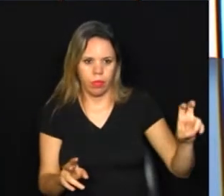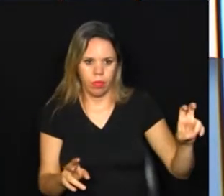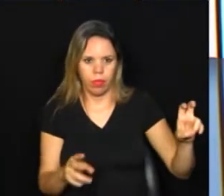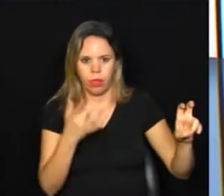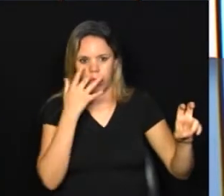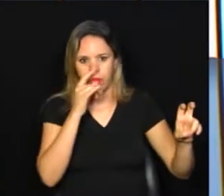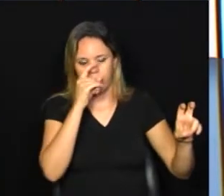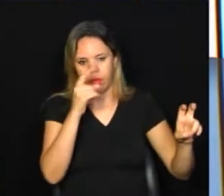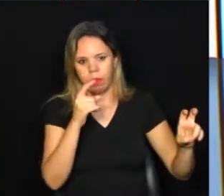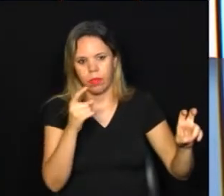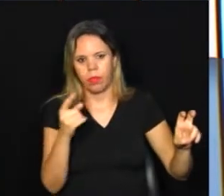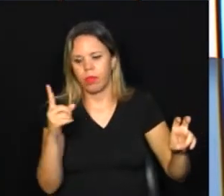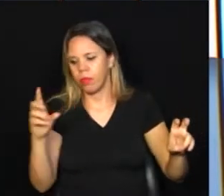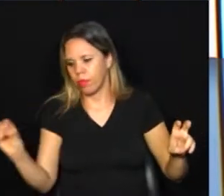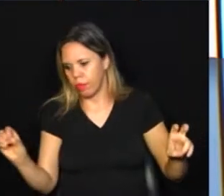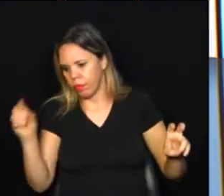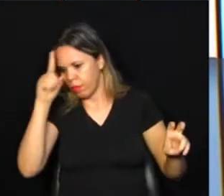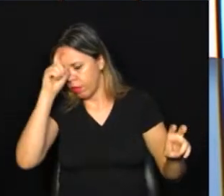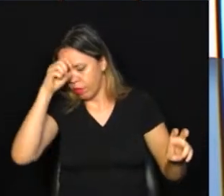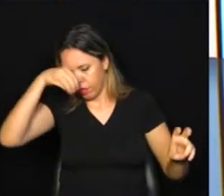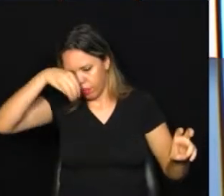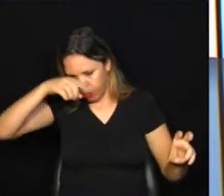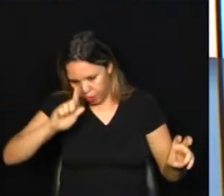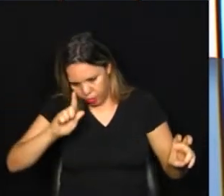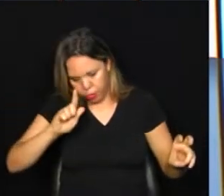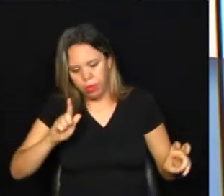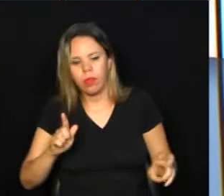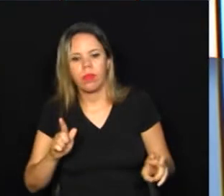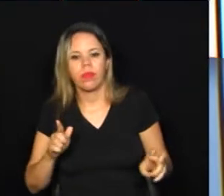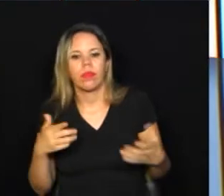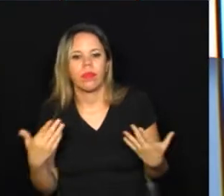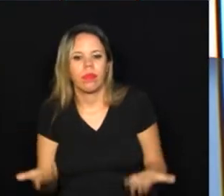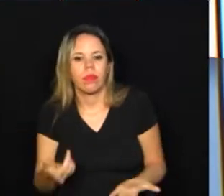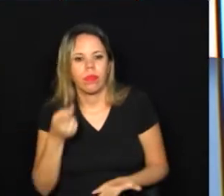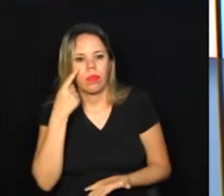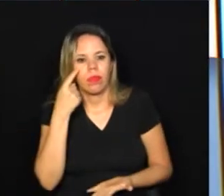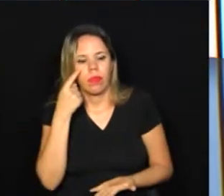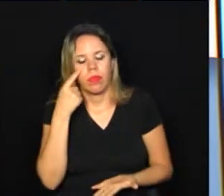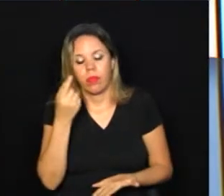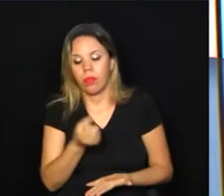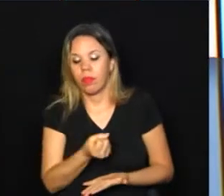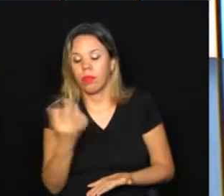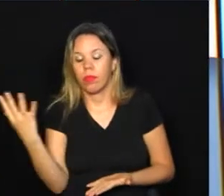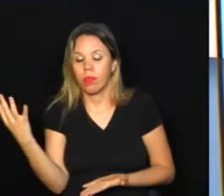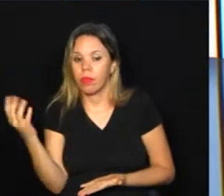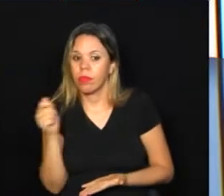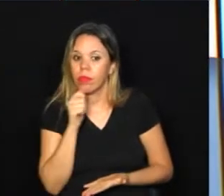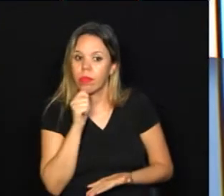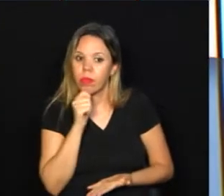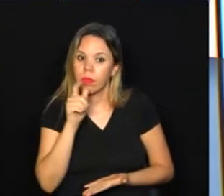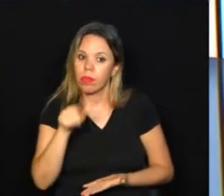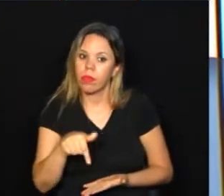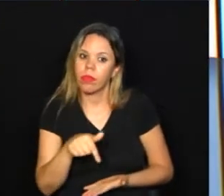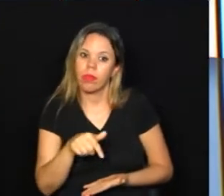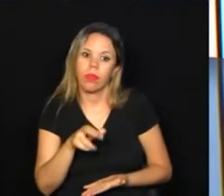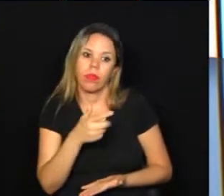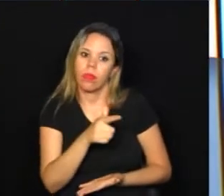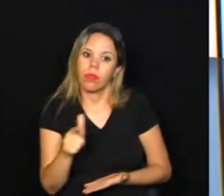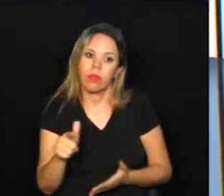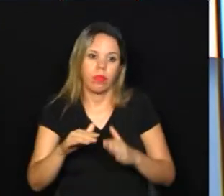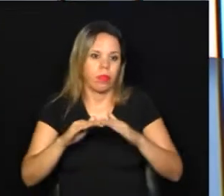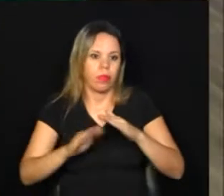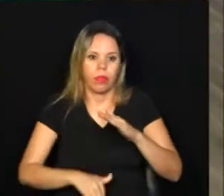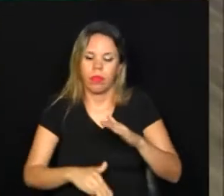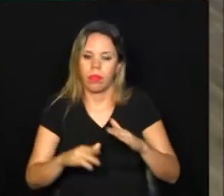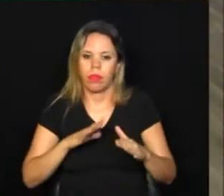Ouro Verde e 10 no Hospital Mário Gatti. No entanto, a gente observa que essa taxa é uma taxa que ela não tem abaixado aqui na